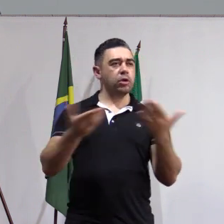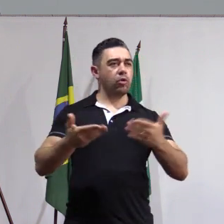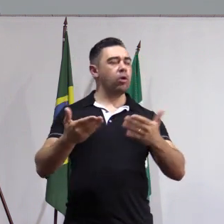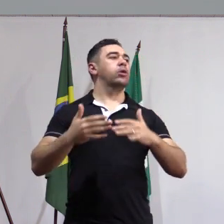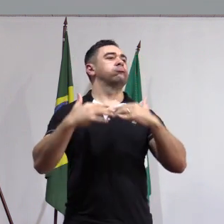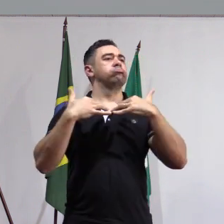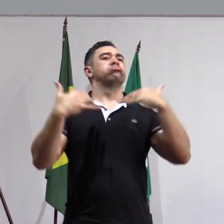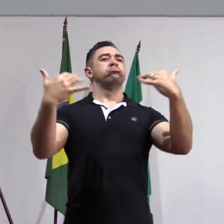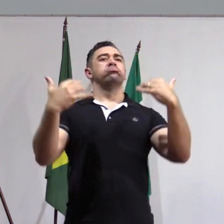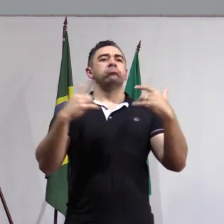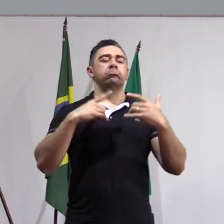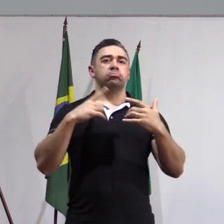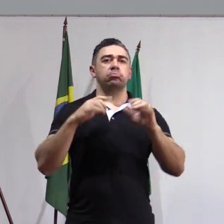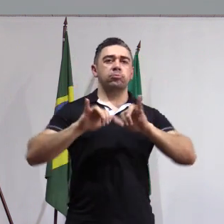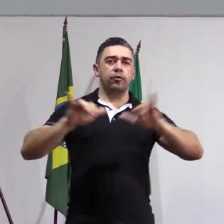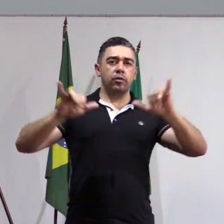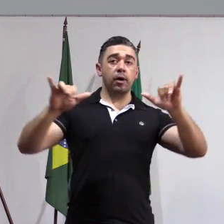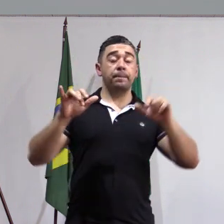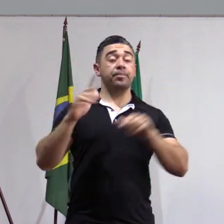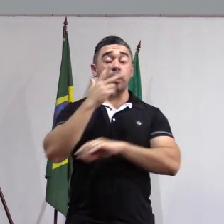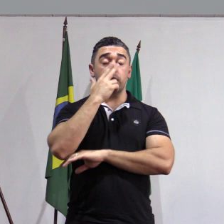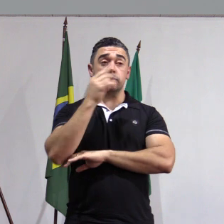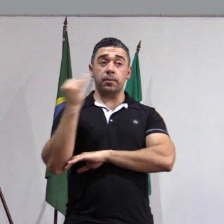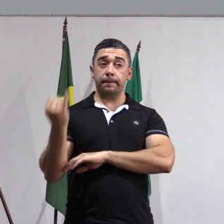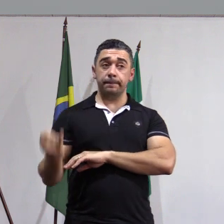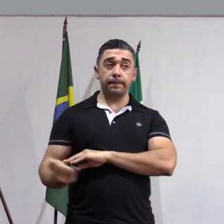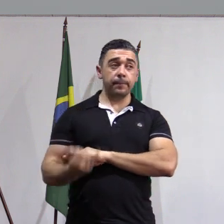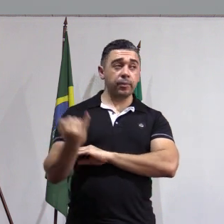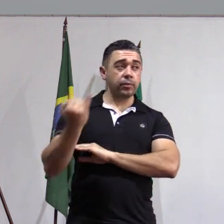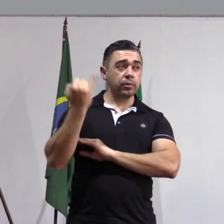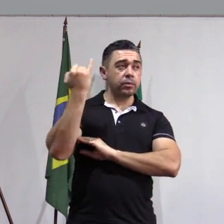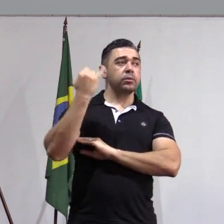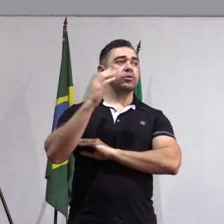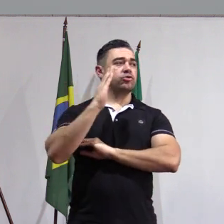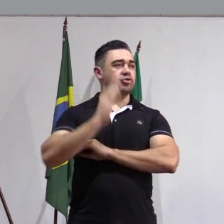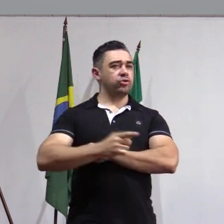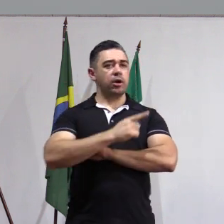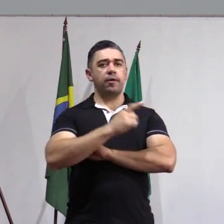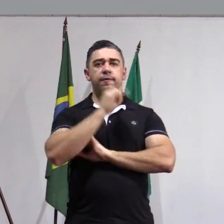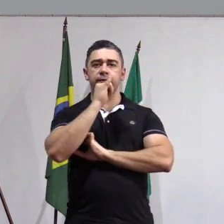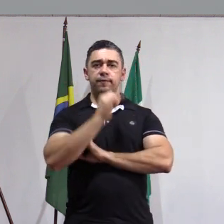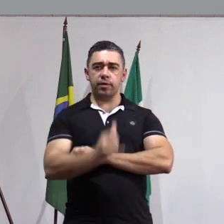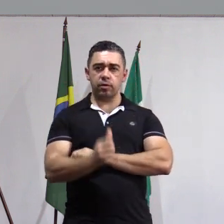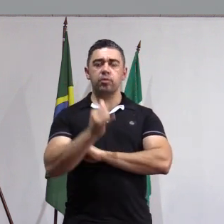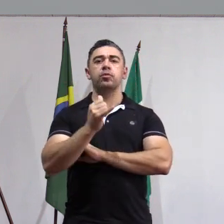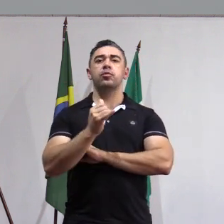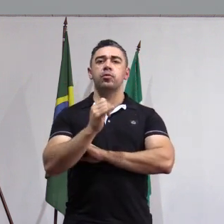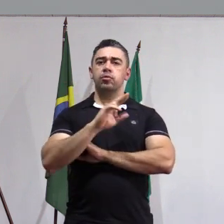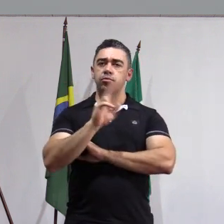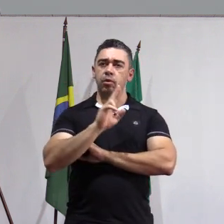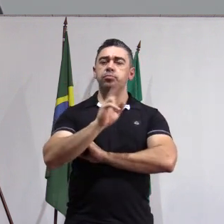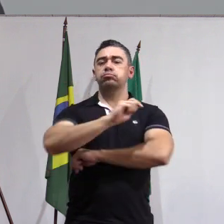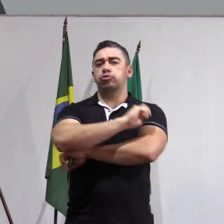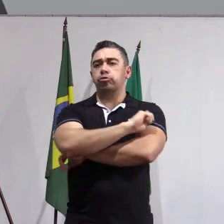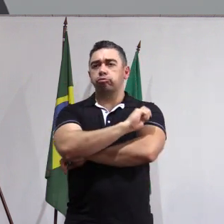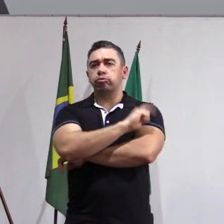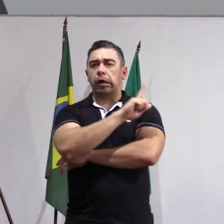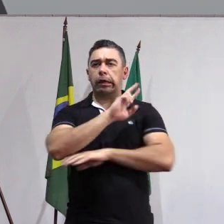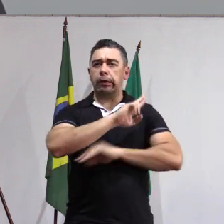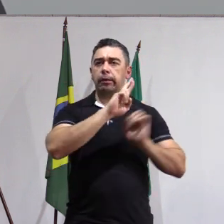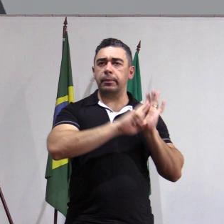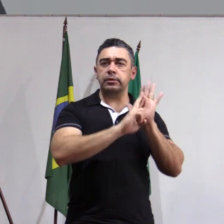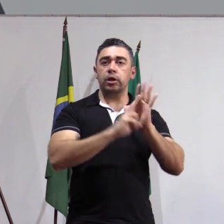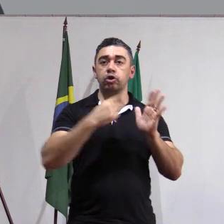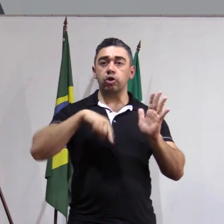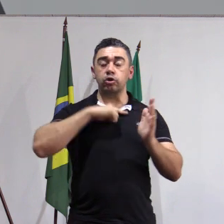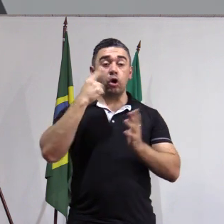que é importante, como a Kênia já frisou aqui na fala em nome dos estudantes, que a gente